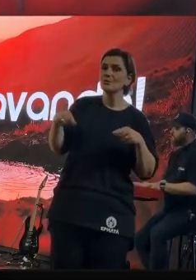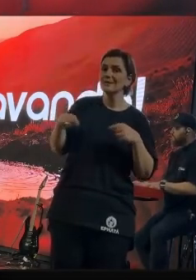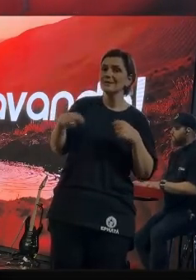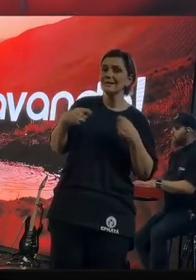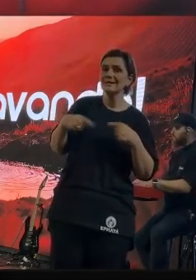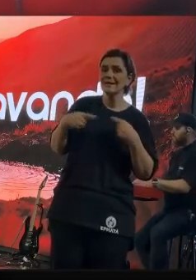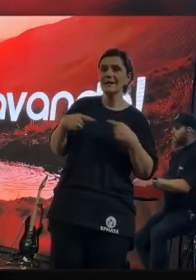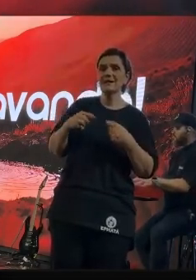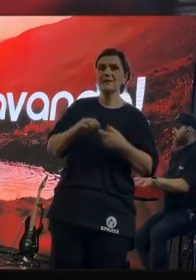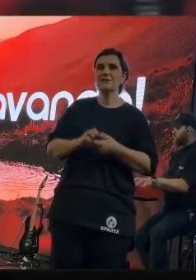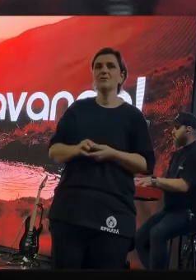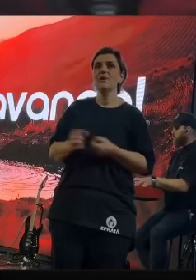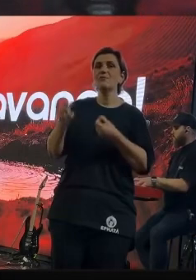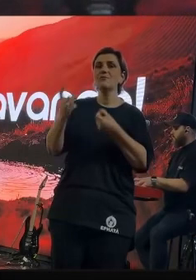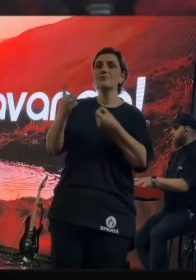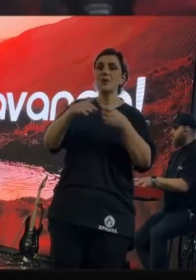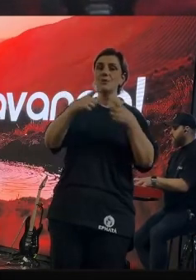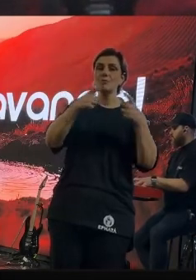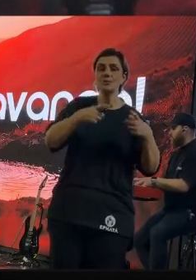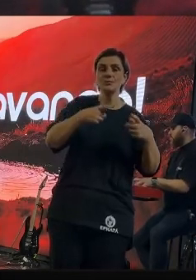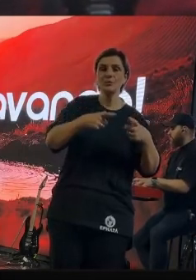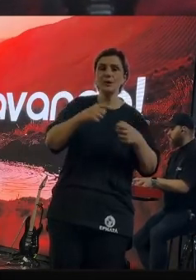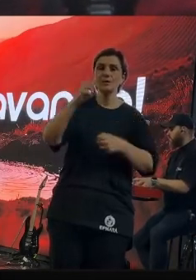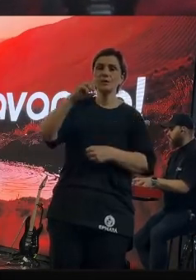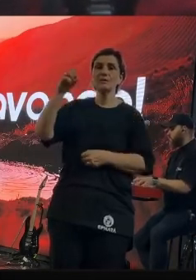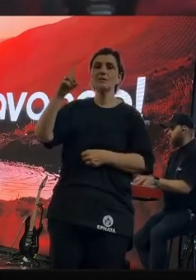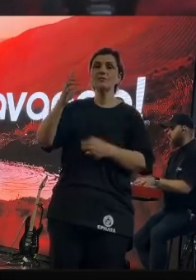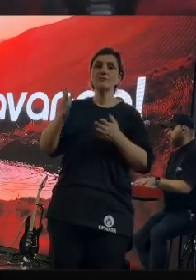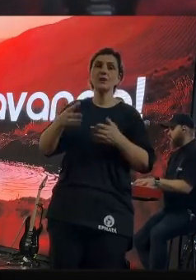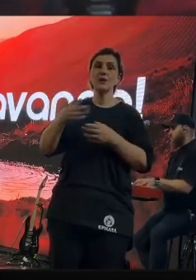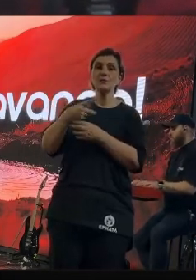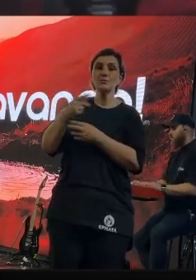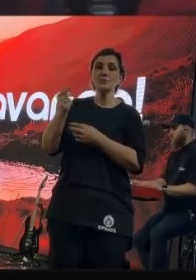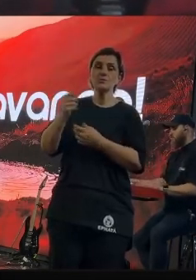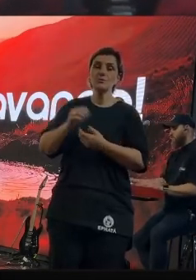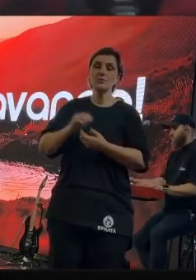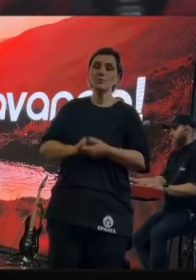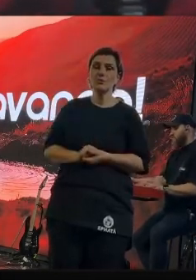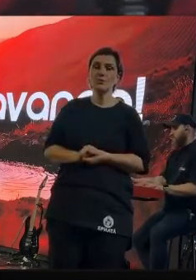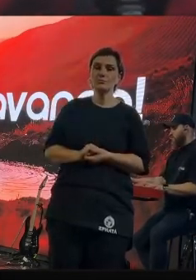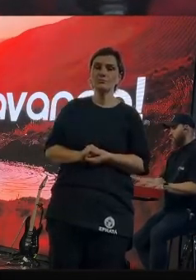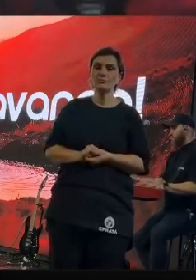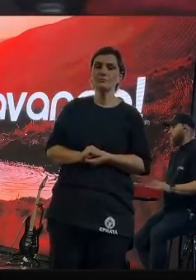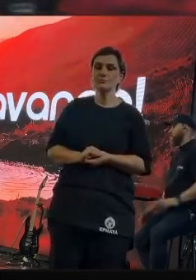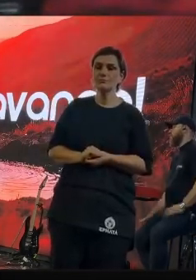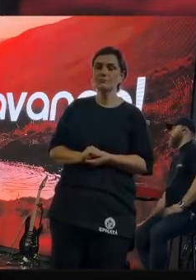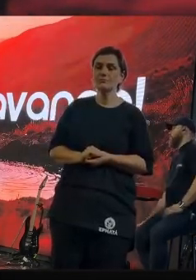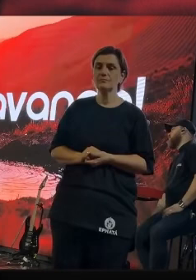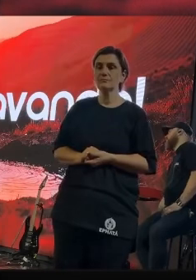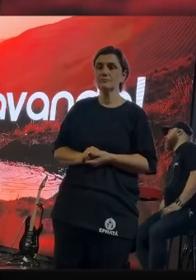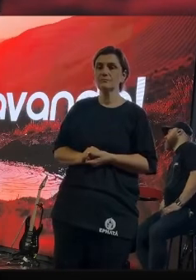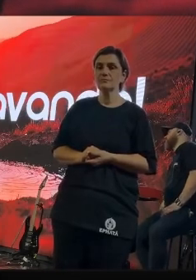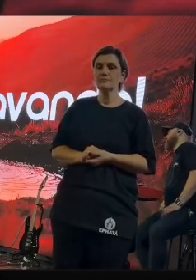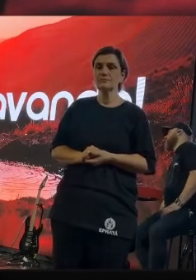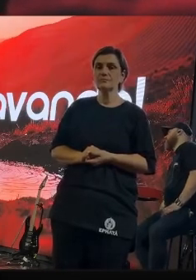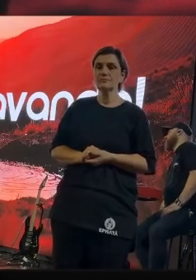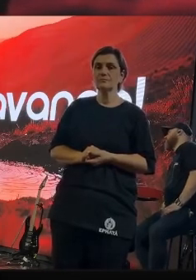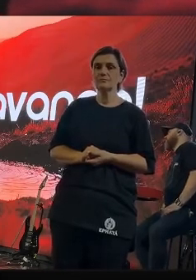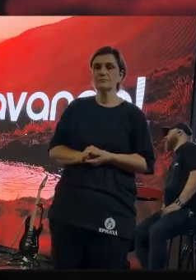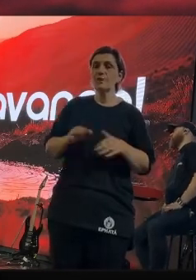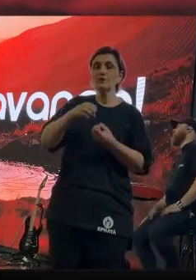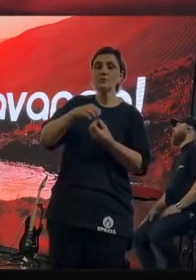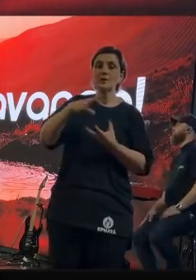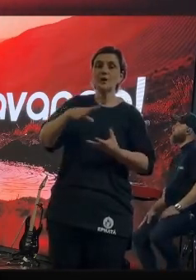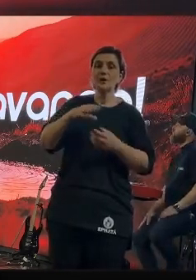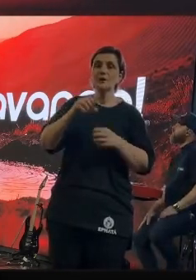a voltar para os lugares de onde Deus nos tirou. Quando a cura não chega, eu quero voltar para o Egito. Quando o milagre não bate na